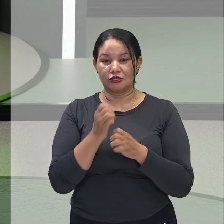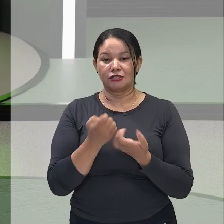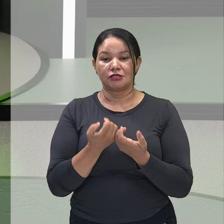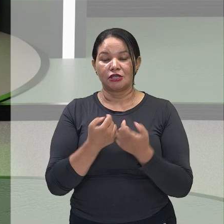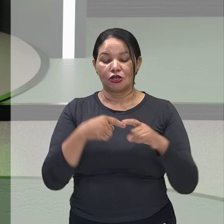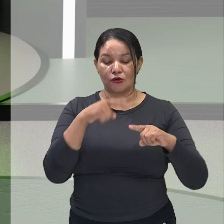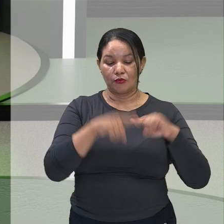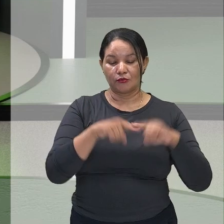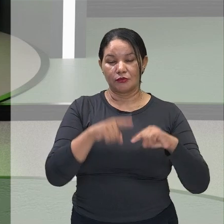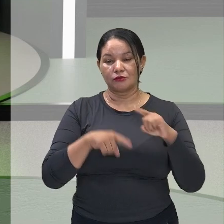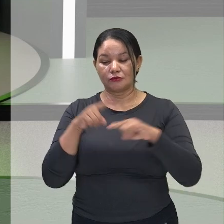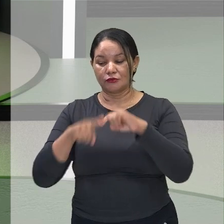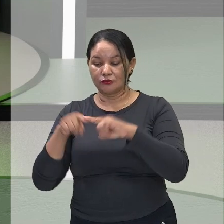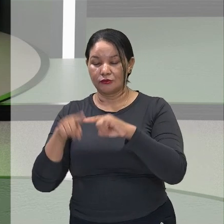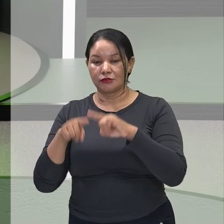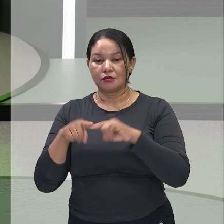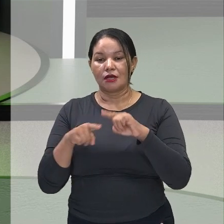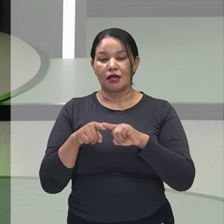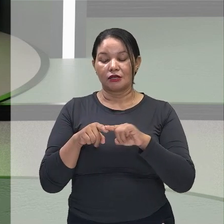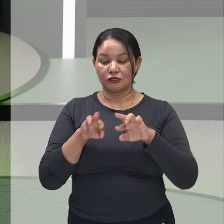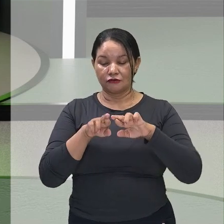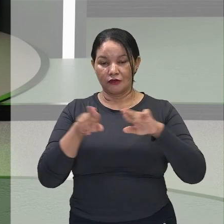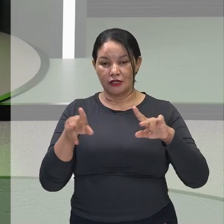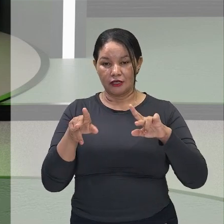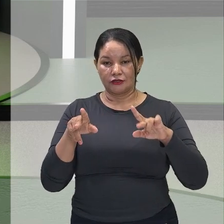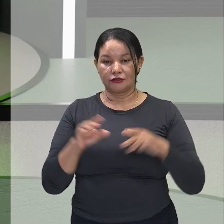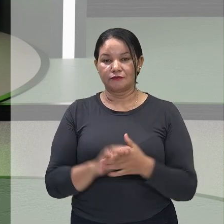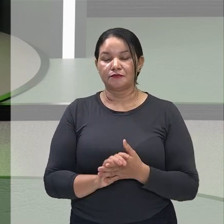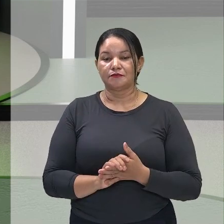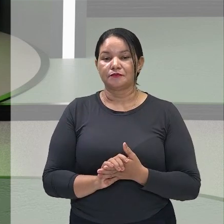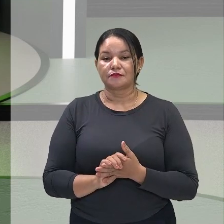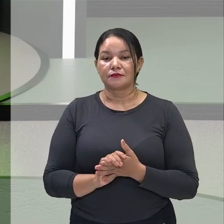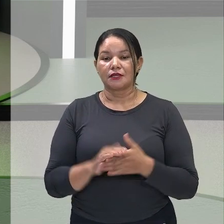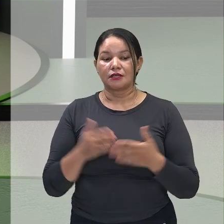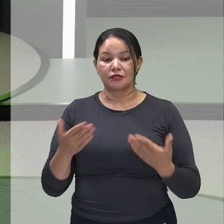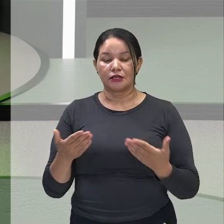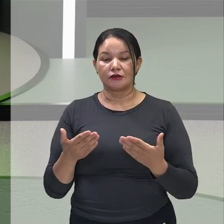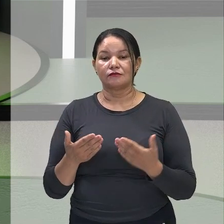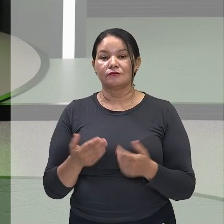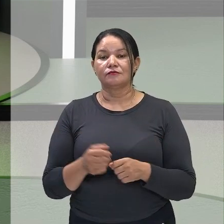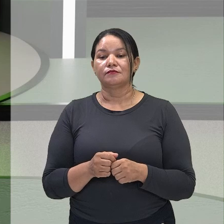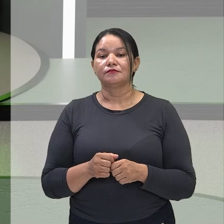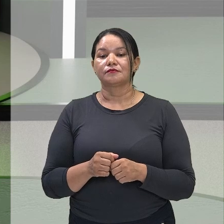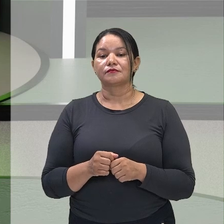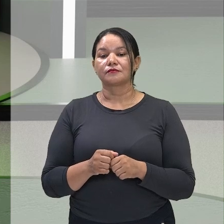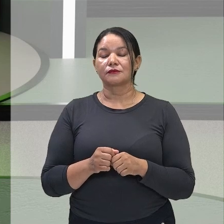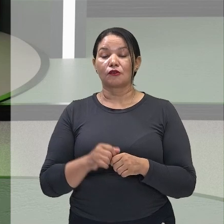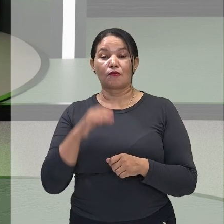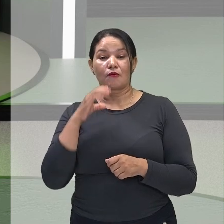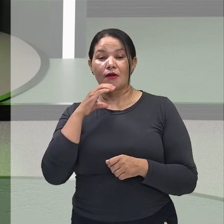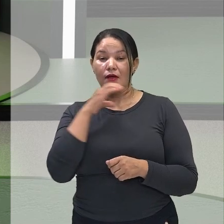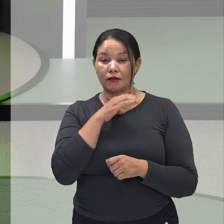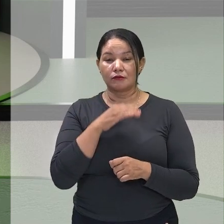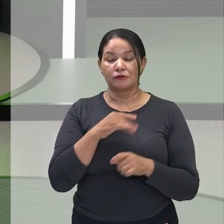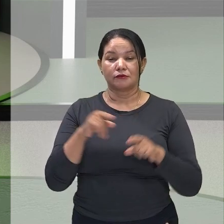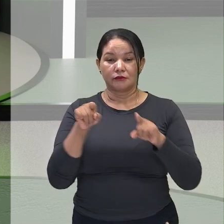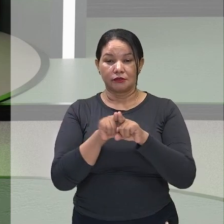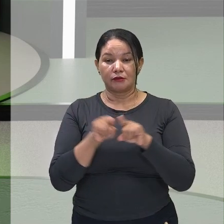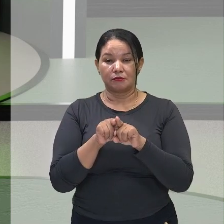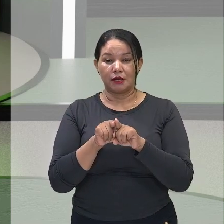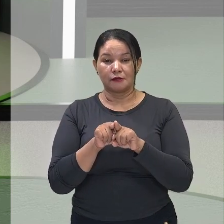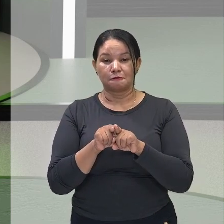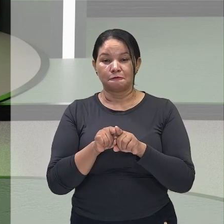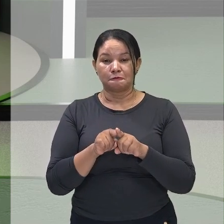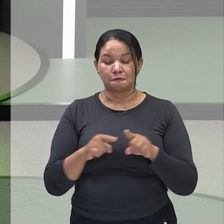em temperaturas diferentes, certo? E, além disso, o calor também transita de um corpo